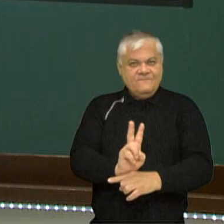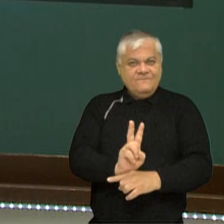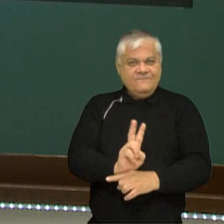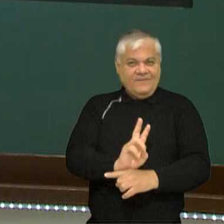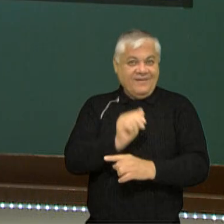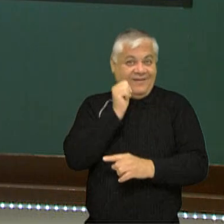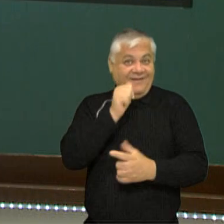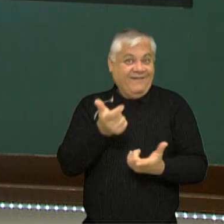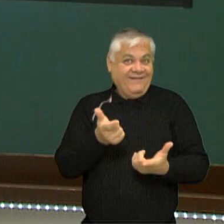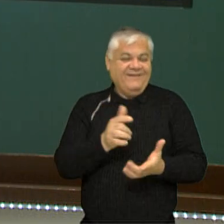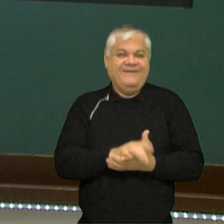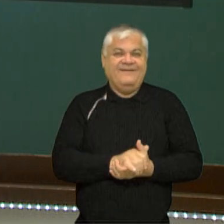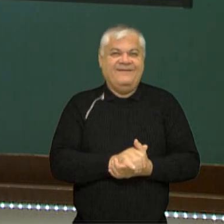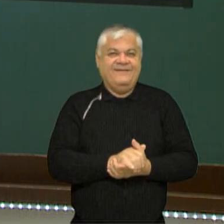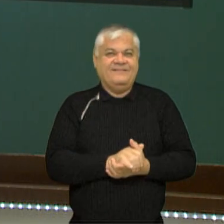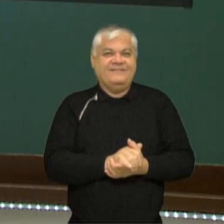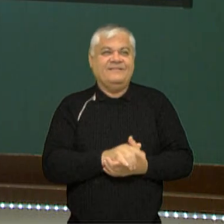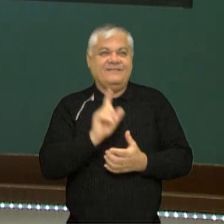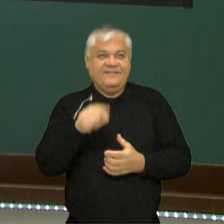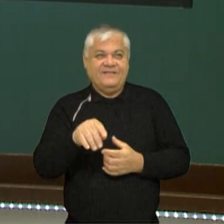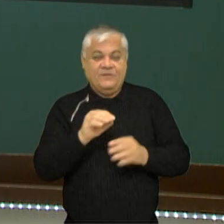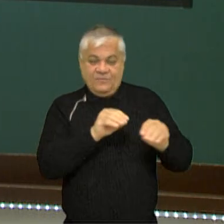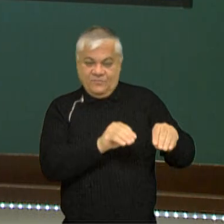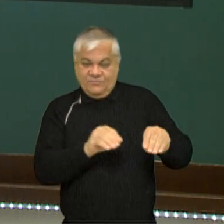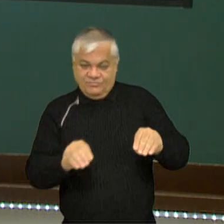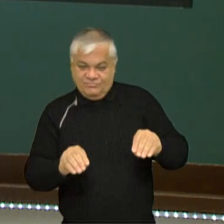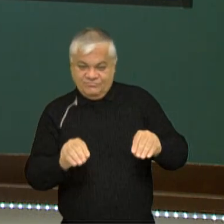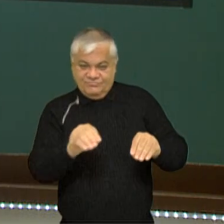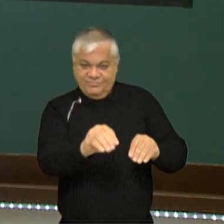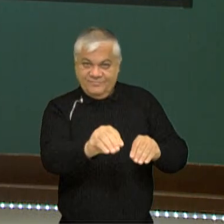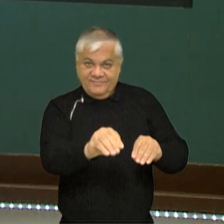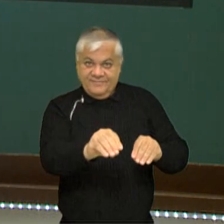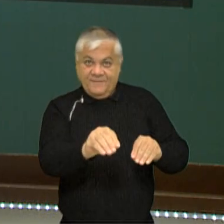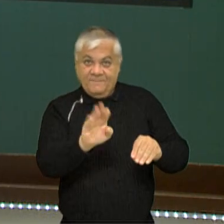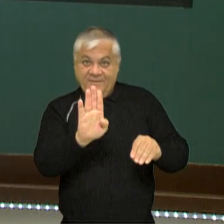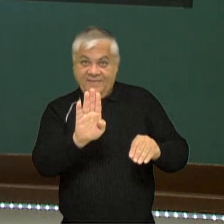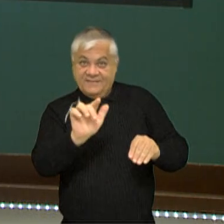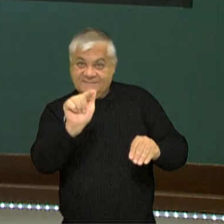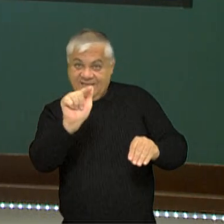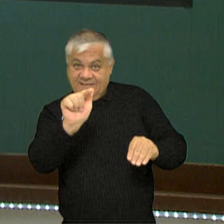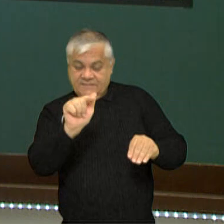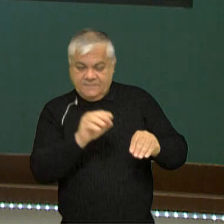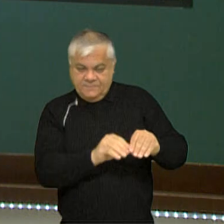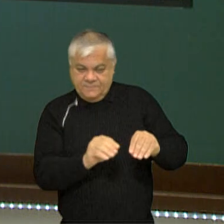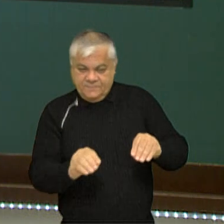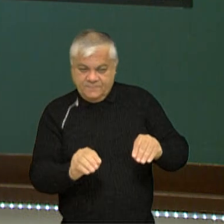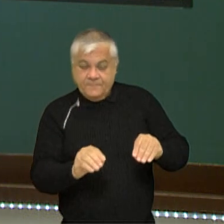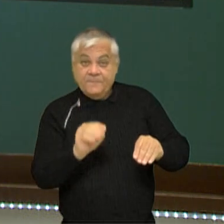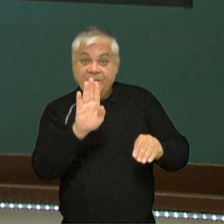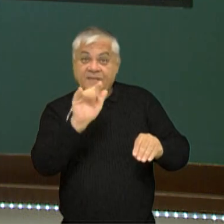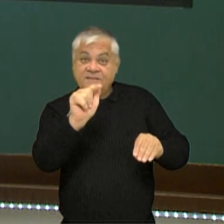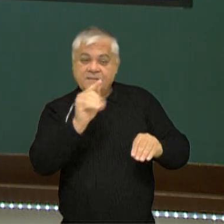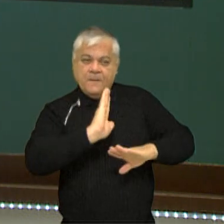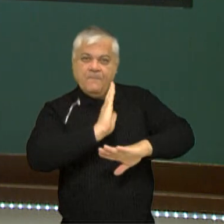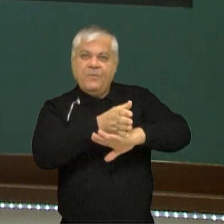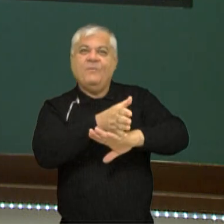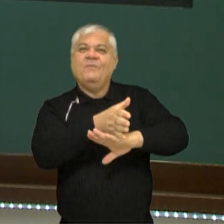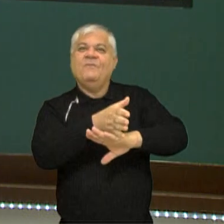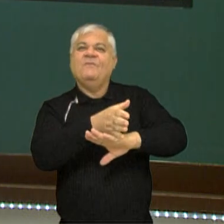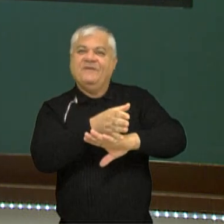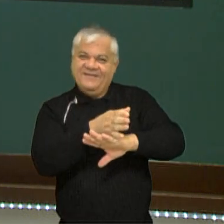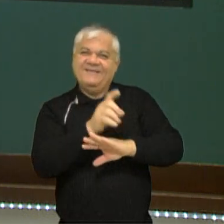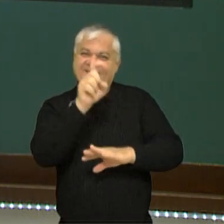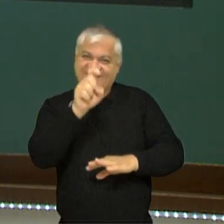aqui. Então, o movimento dama para B7 resulta num checkmate